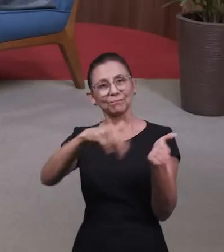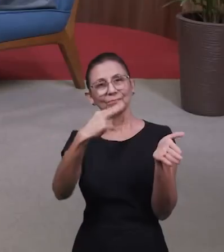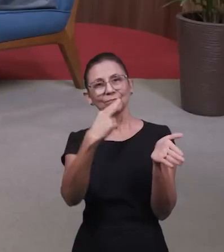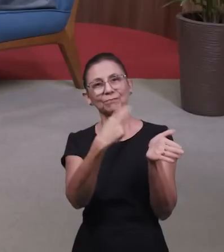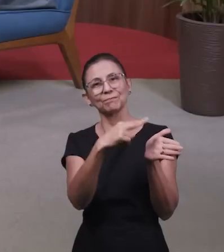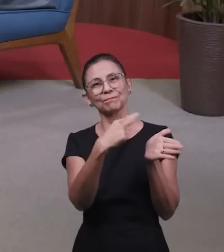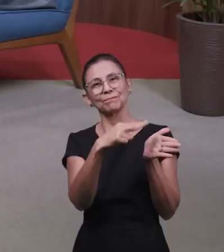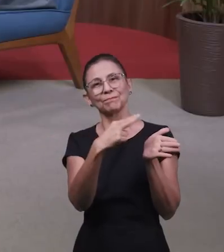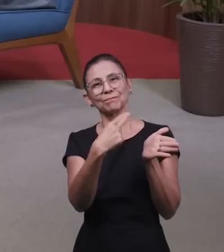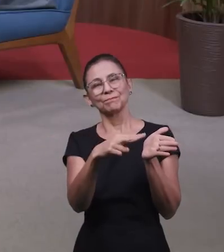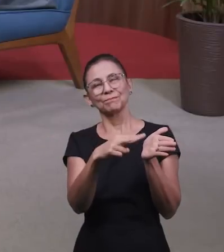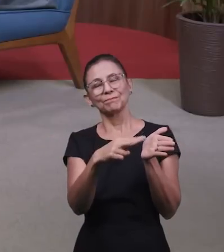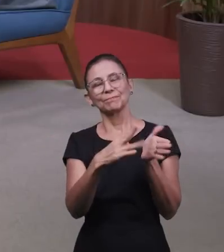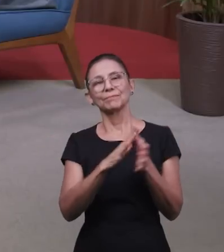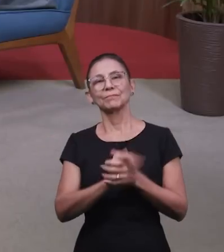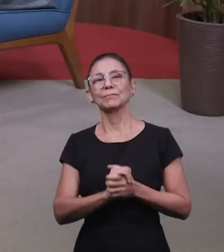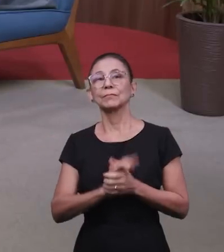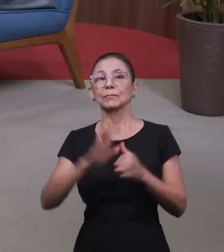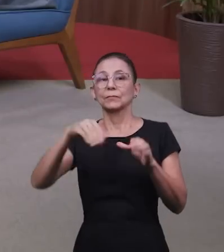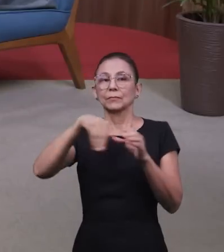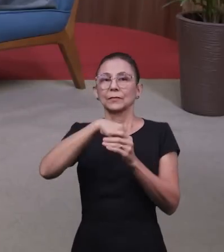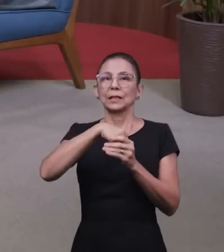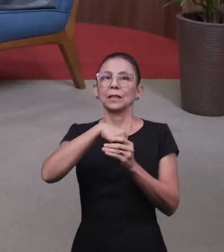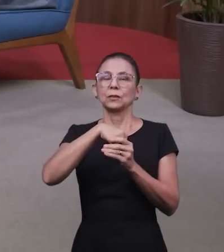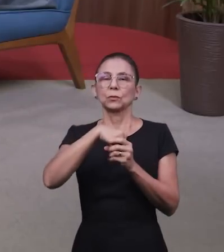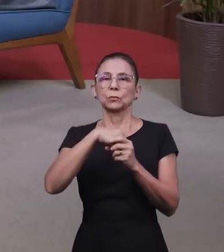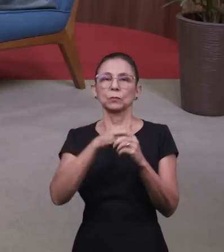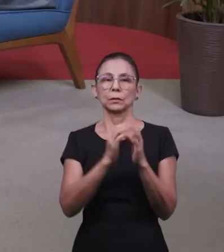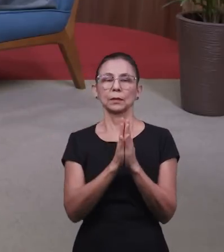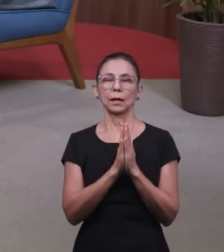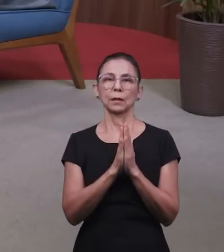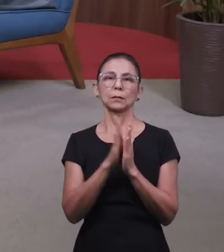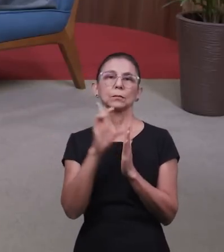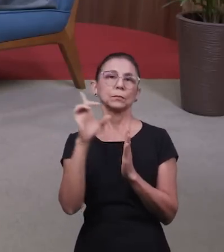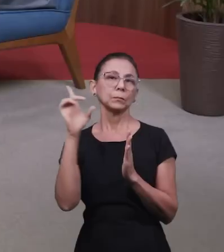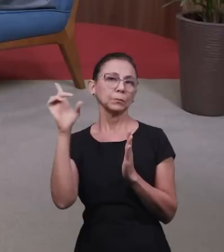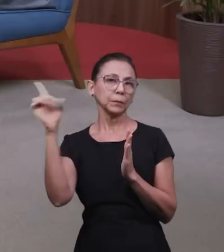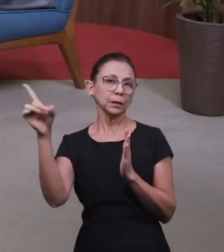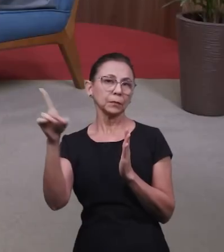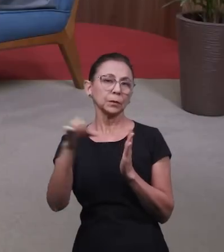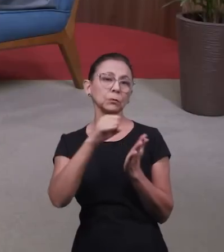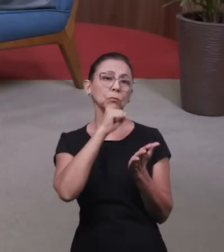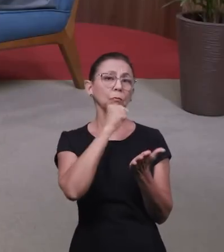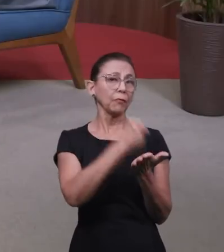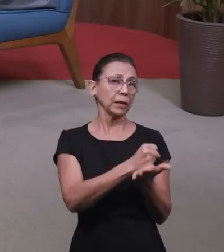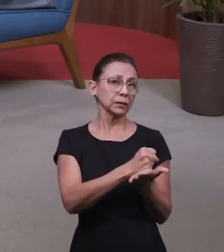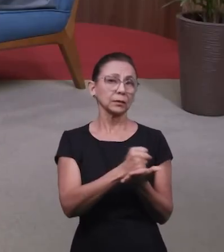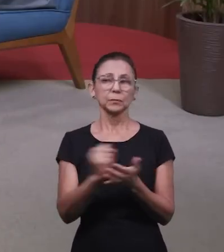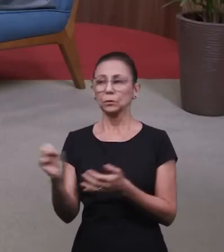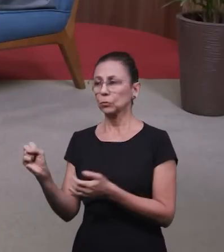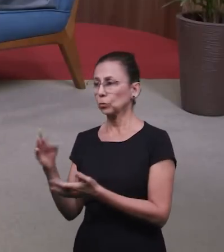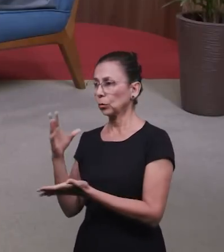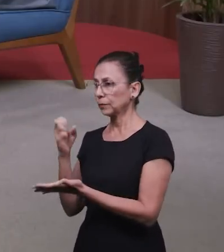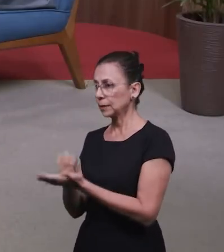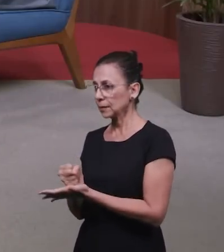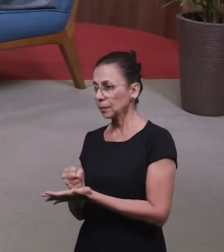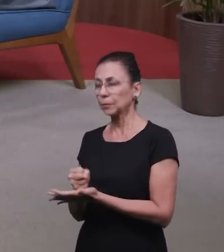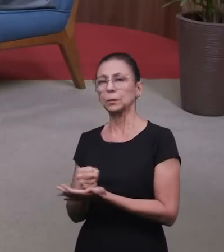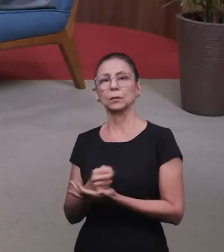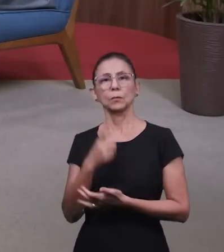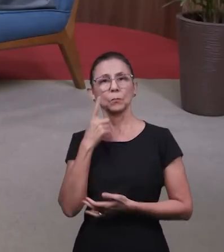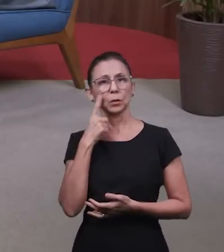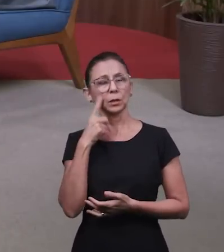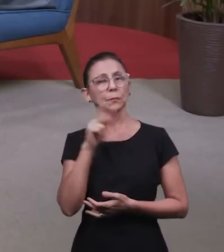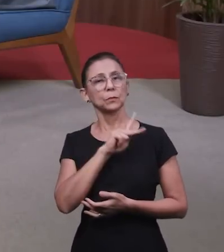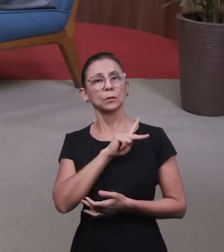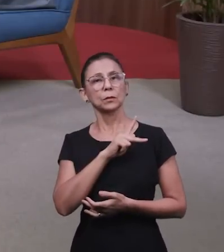né? Exatamente, que estão dentro da palavra, dentro da Bíblia, no Velho Testamento e no Novo Testamento. Então,